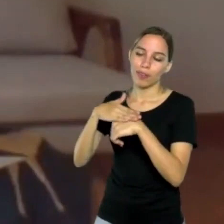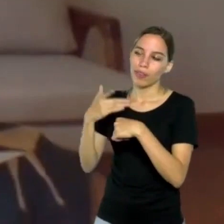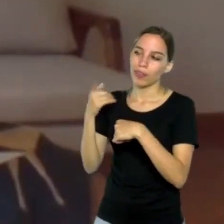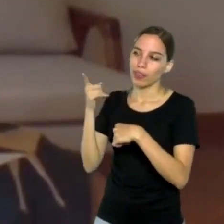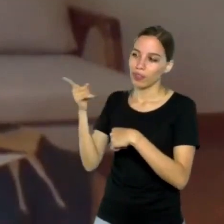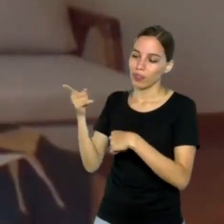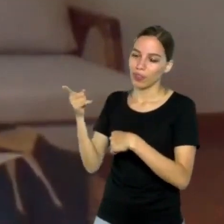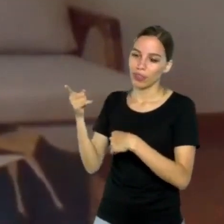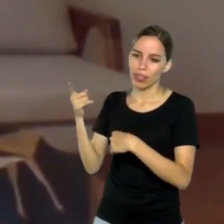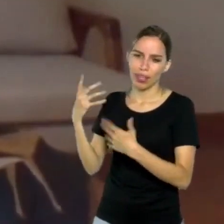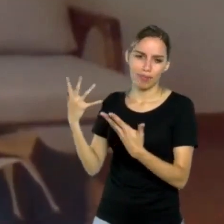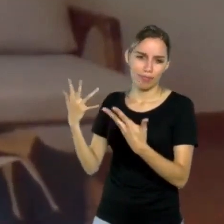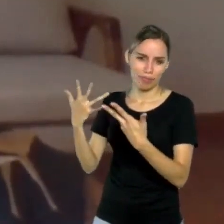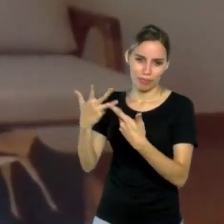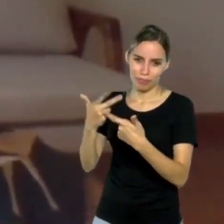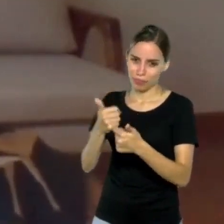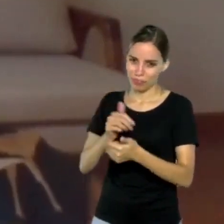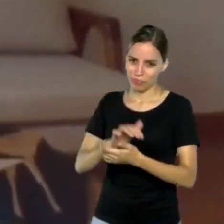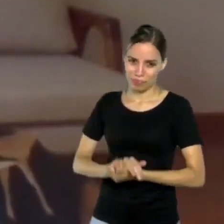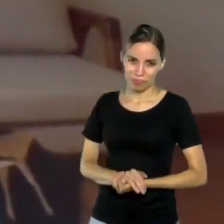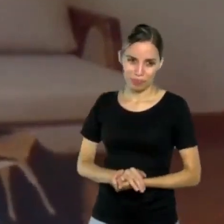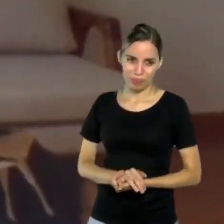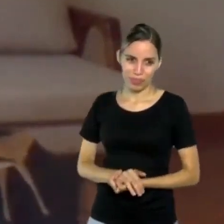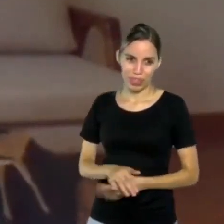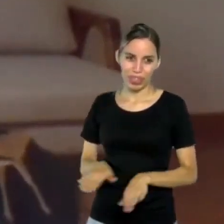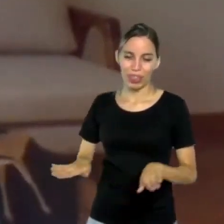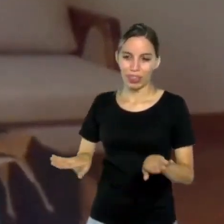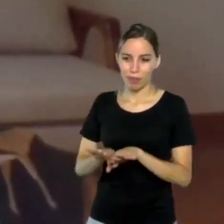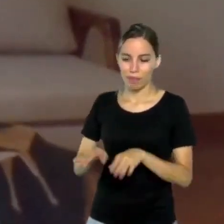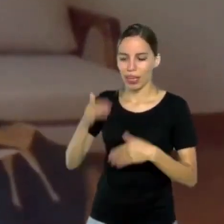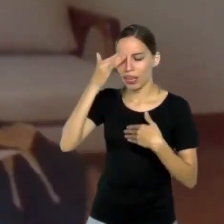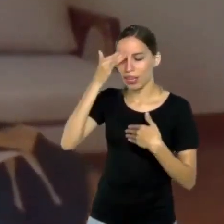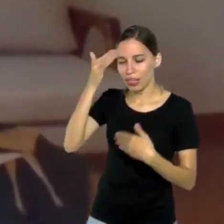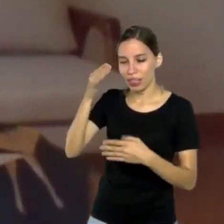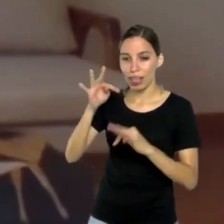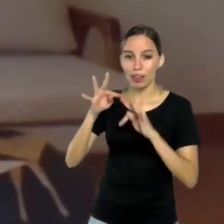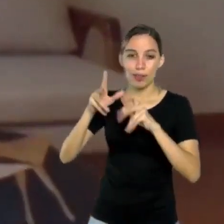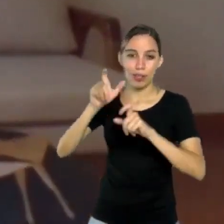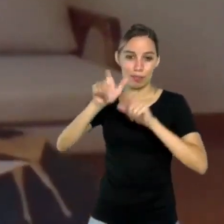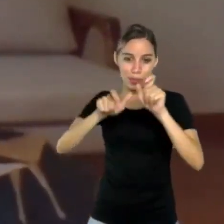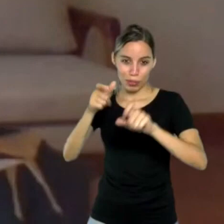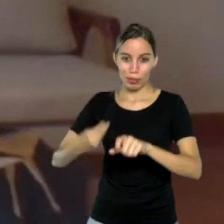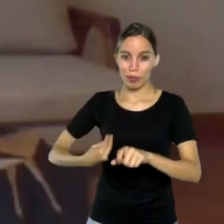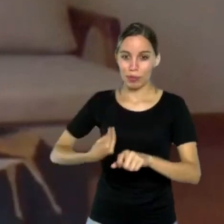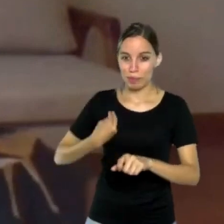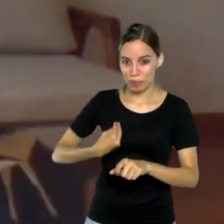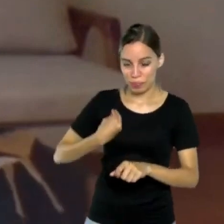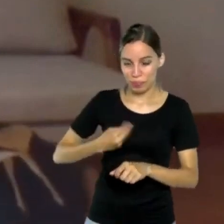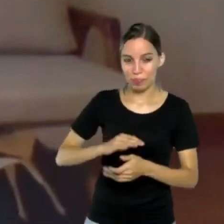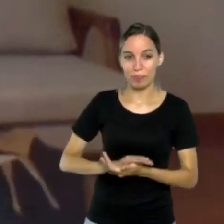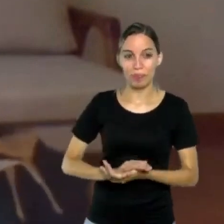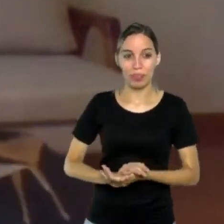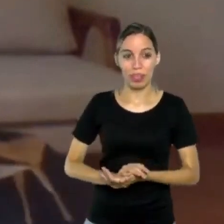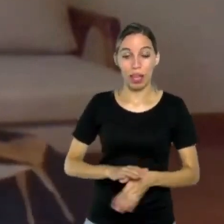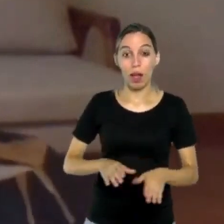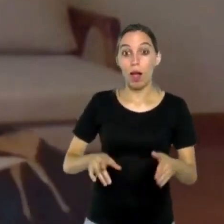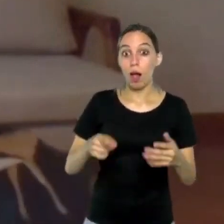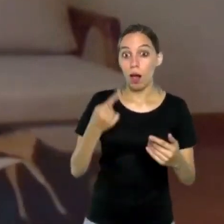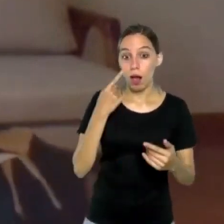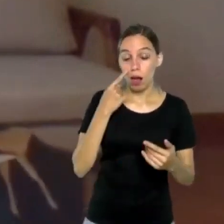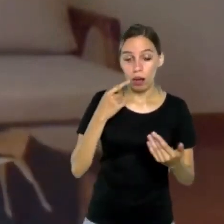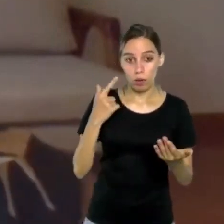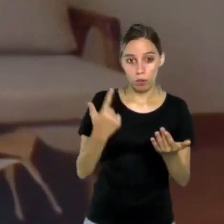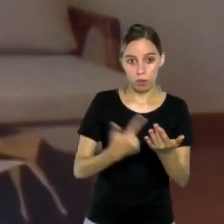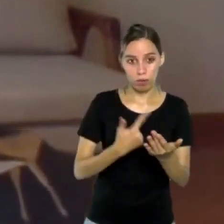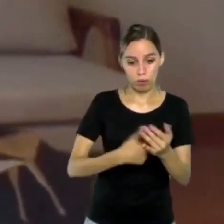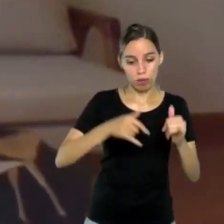Jo. Agradecer a Nina, a Raíssa, ao Gabriel. O livro está à venda, tanto Os Dias ou os